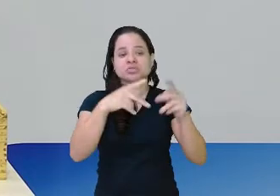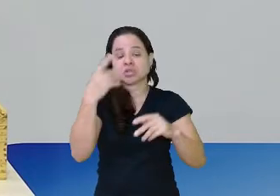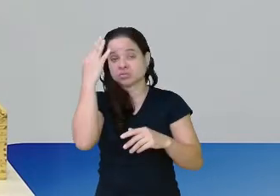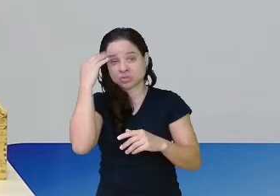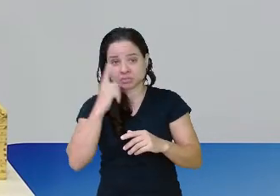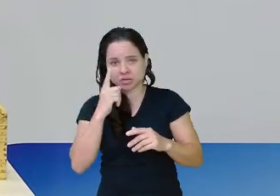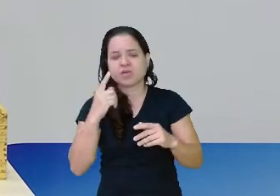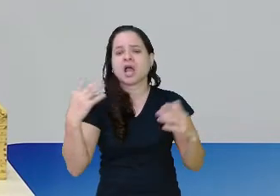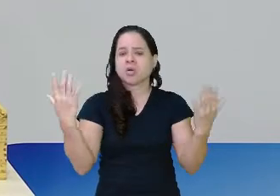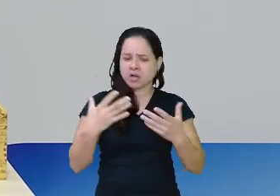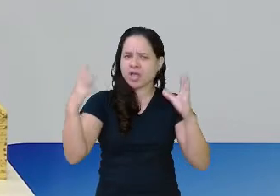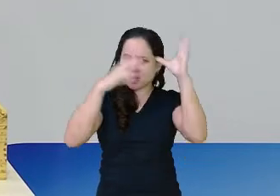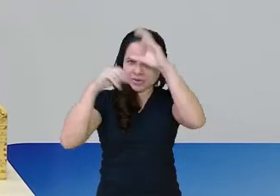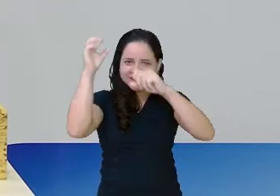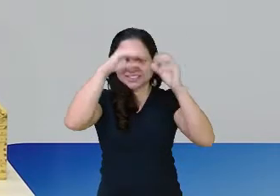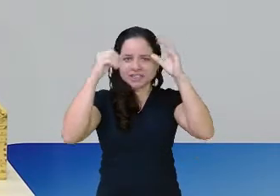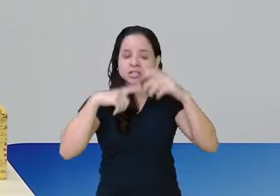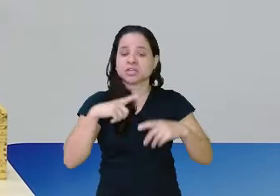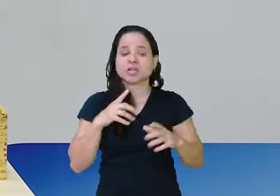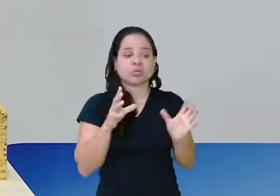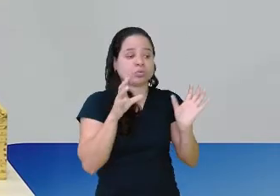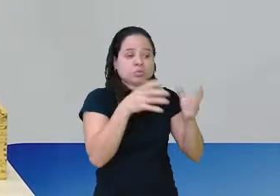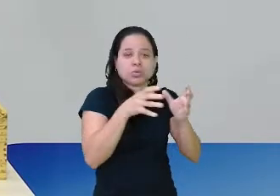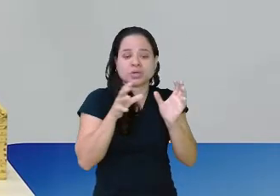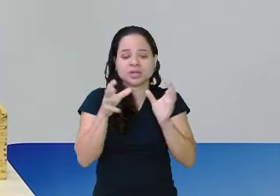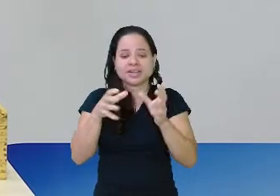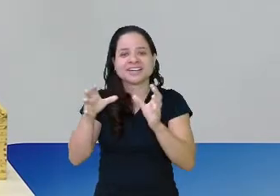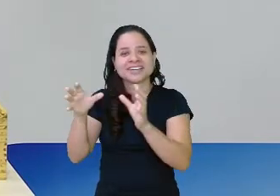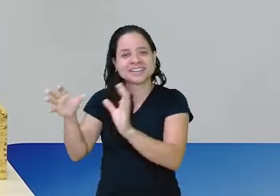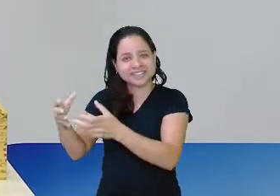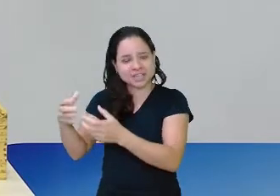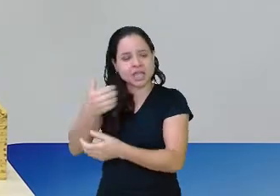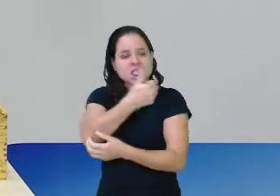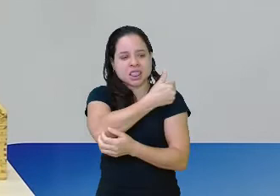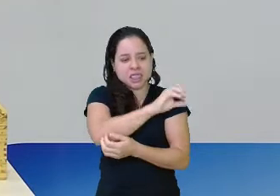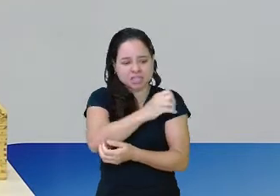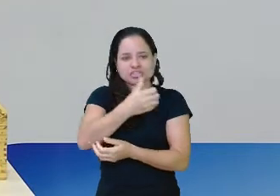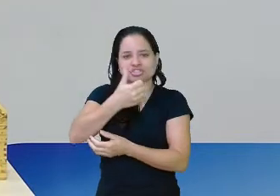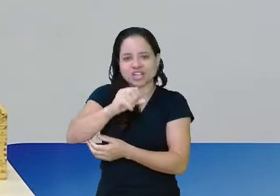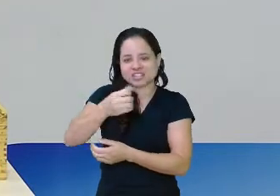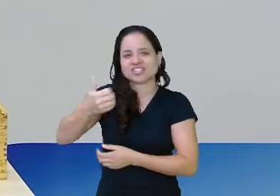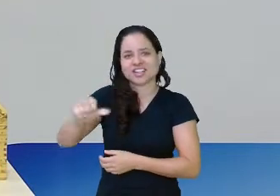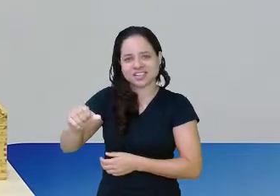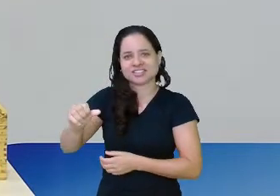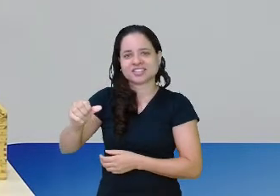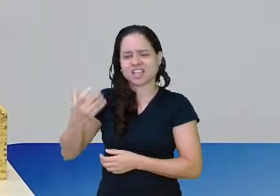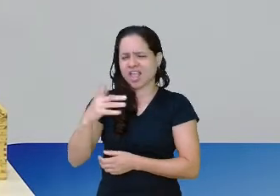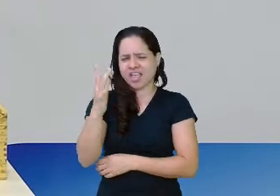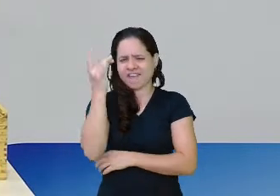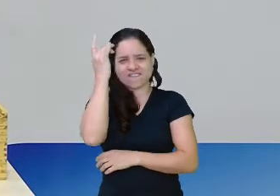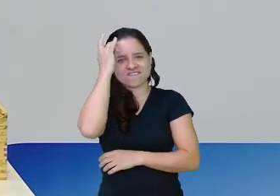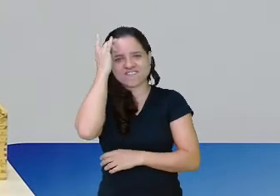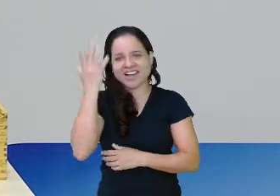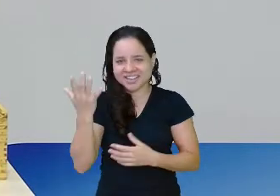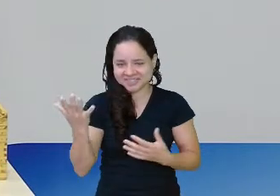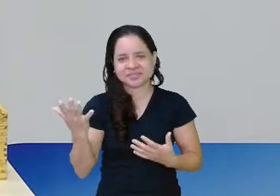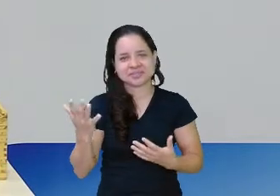Presta atenção, eu tenho agrupamentos de 10 em 10. Muito fácil isso,